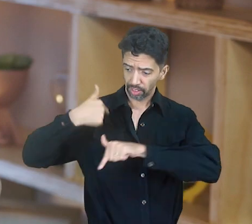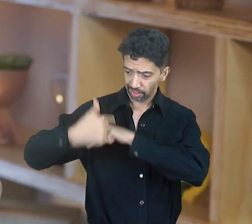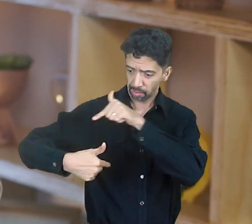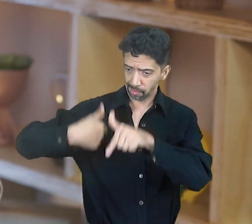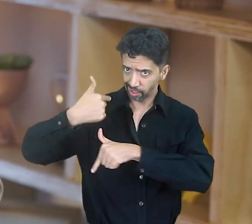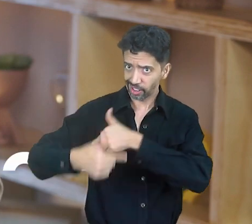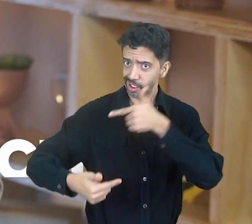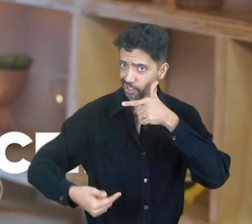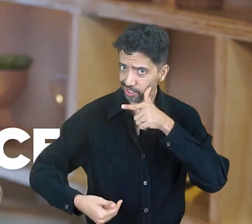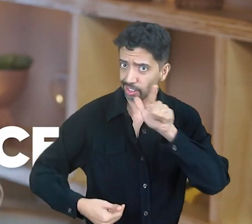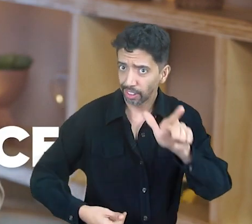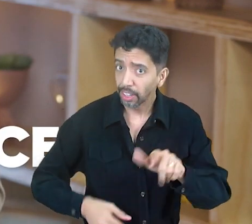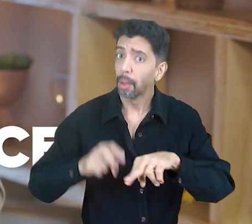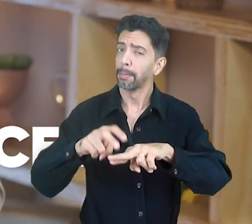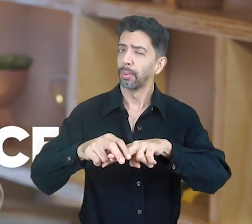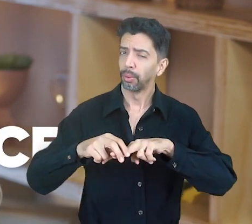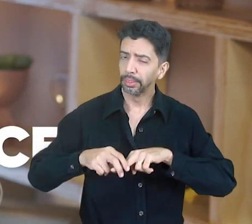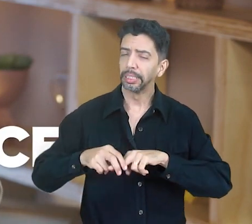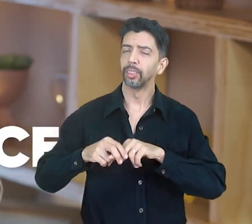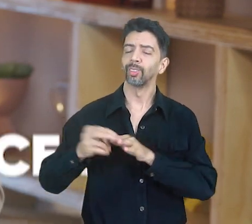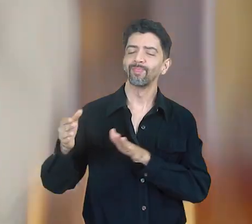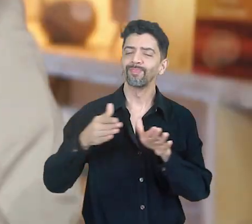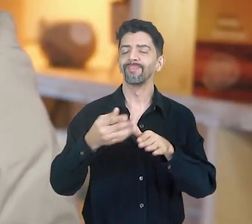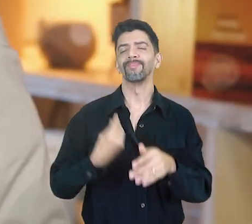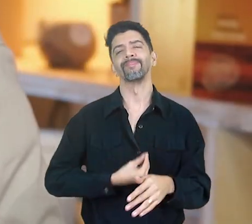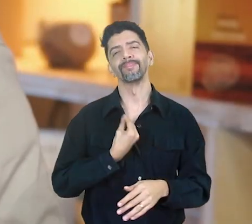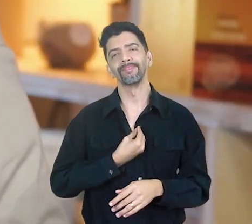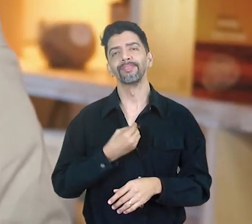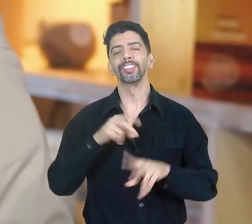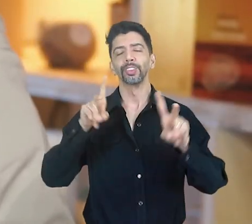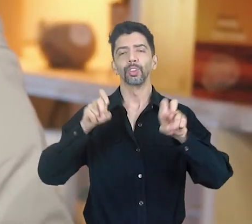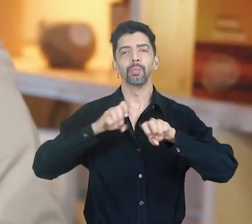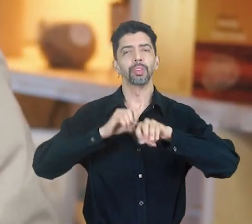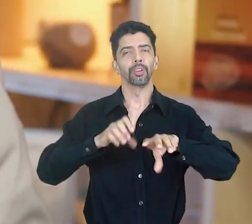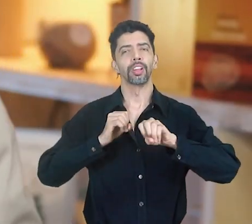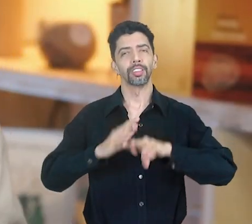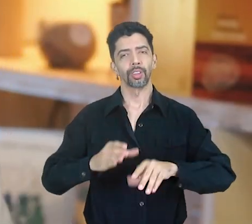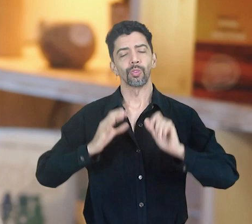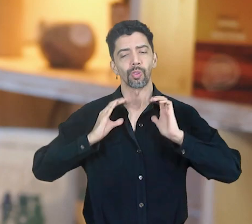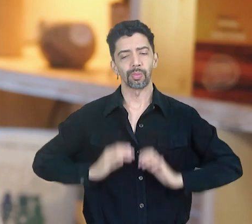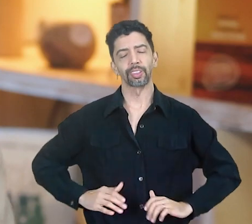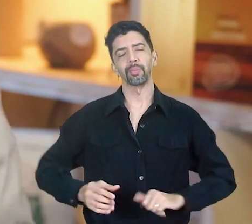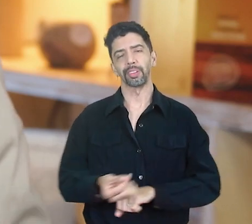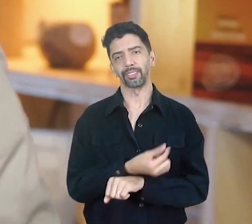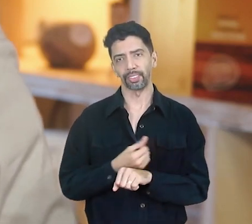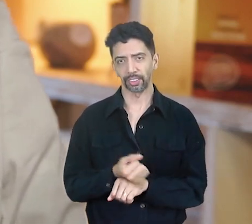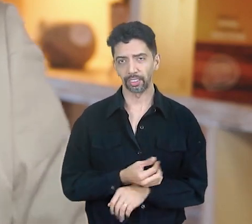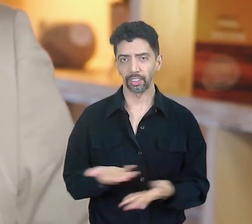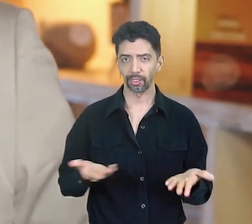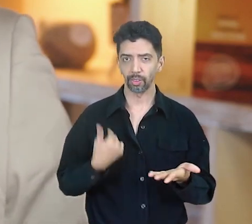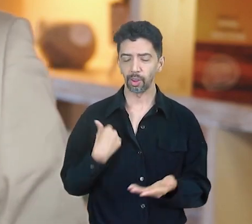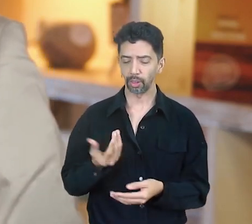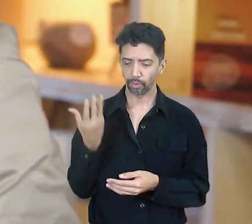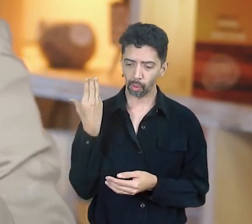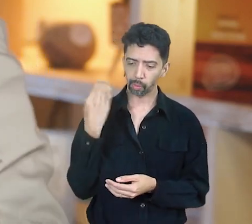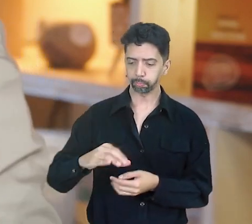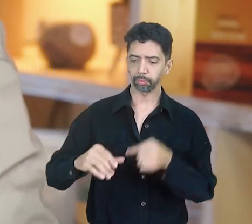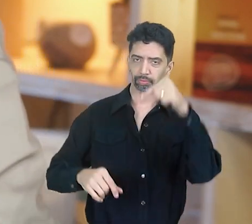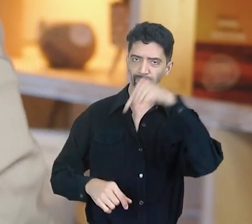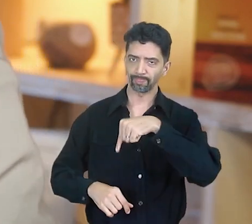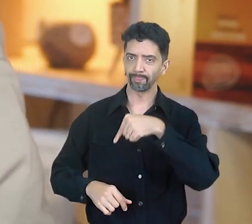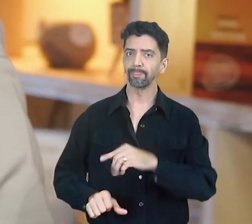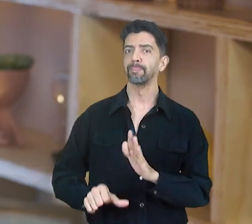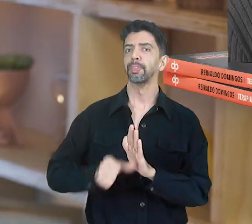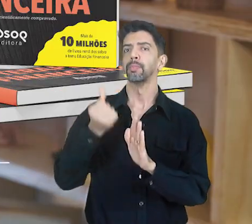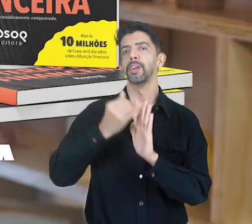o caminho é pela educação do comportamento financeiro. Vou deixar aqui o primeiro capítulo para você de um livro que pode